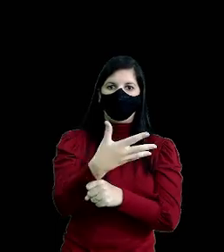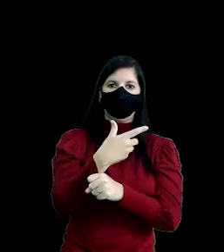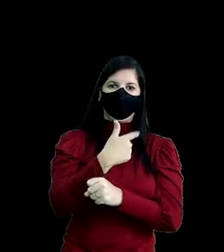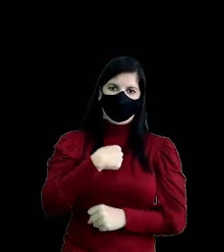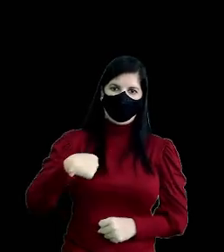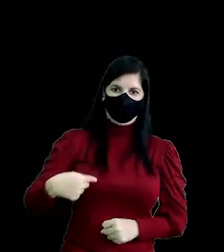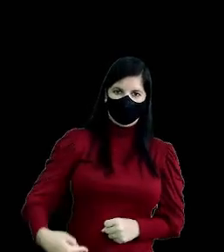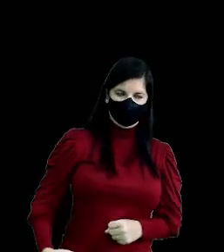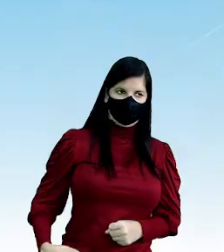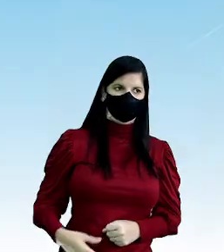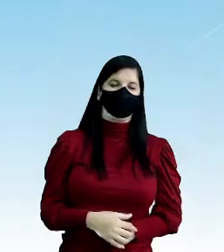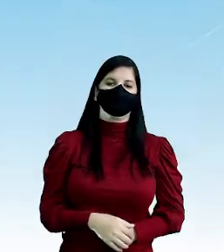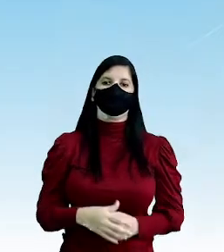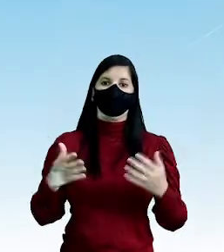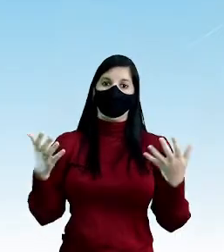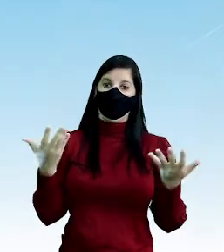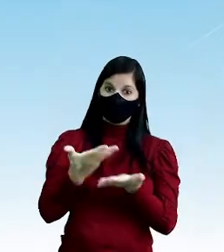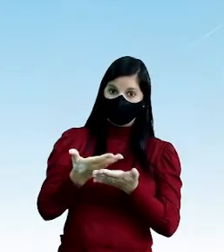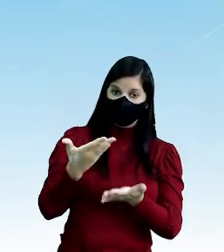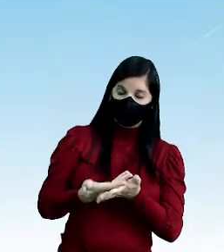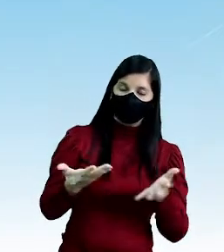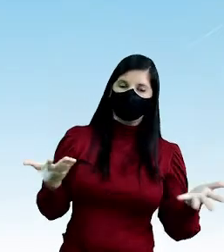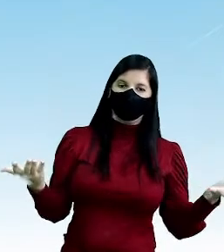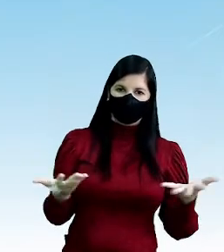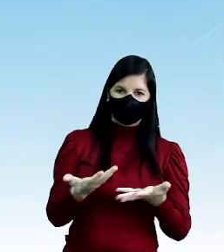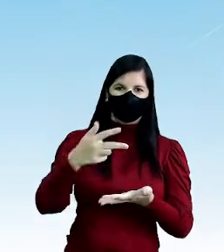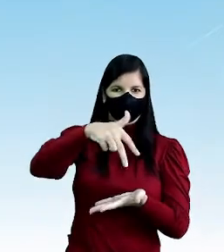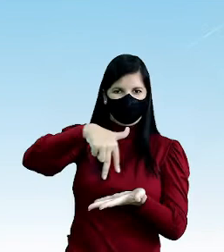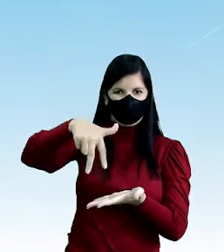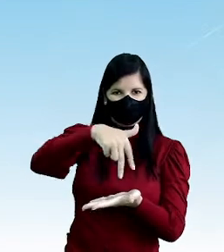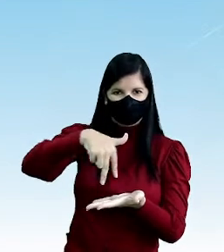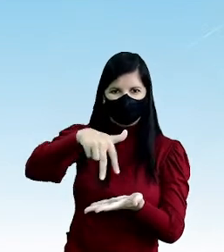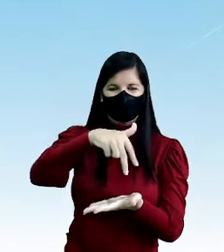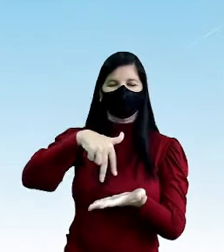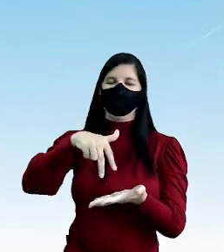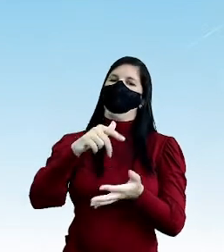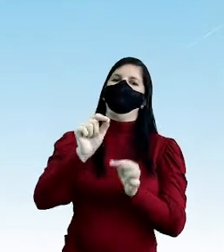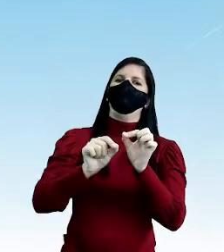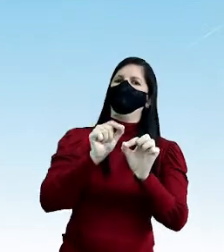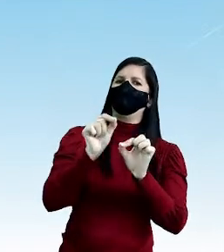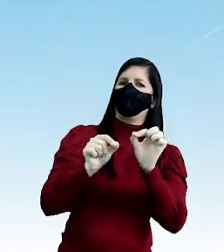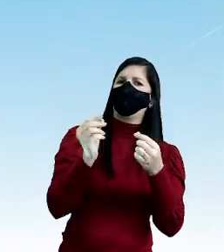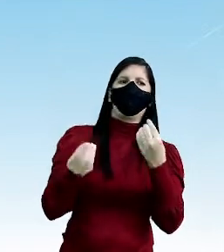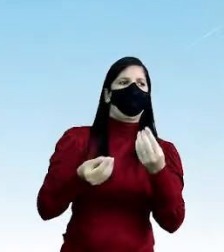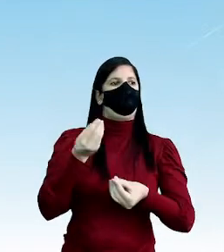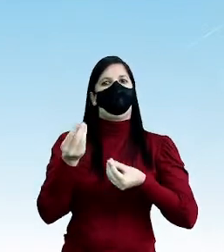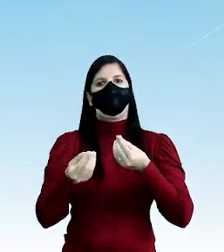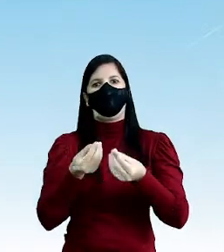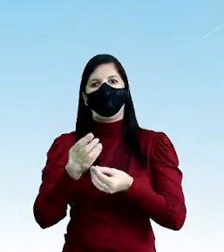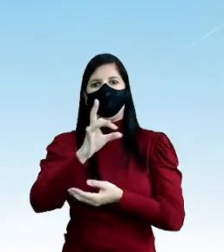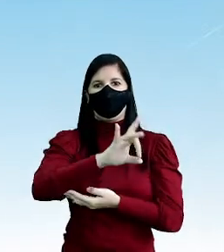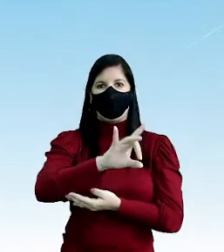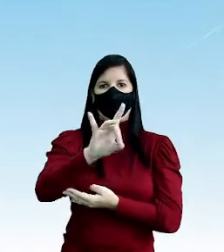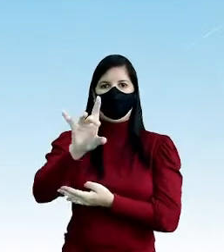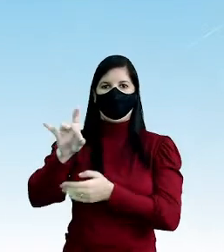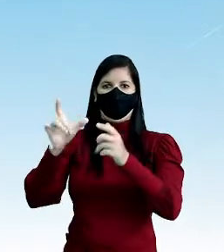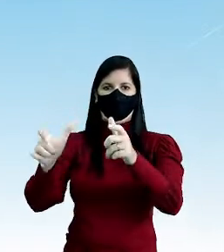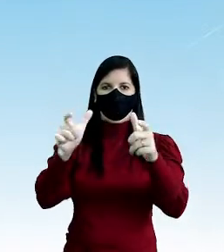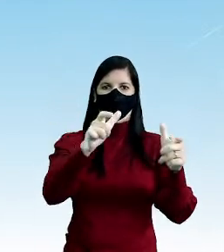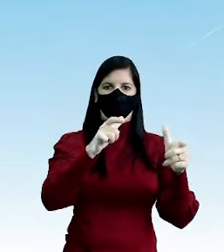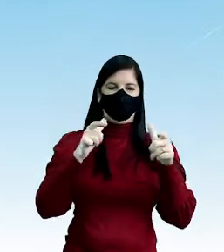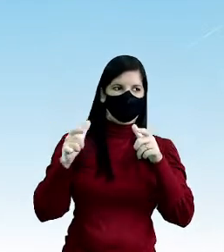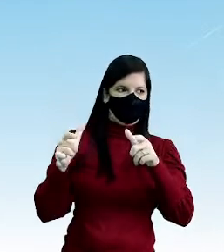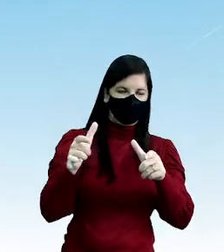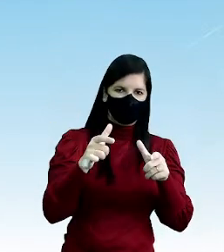na imagem. Bom, gente, a gente estudou um pouquinho sobre as danças, né, sobre o que era um pouquinho a dança e a dança de cada região, né, a